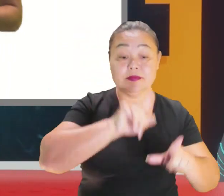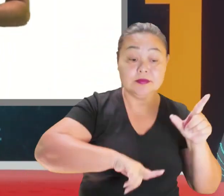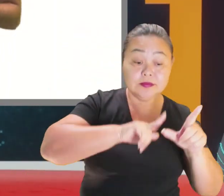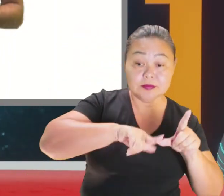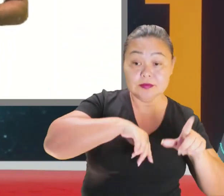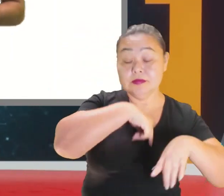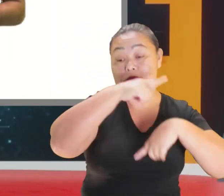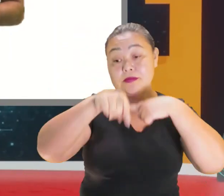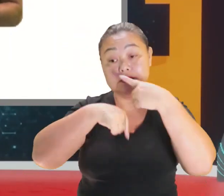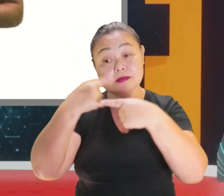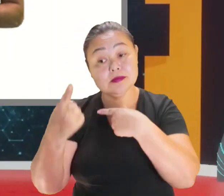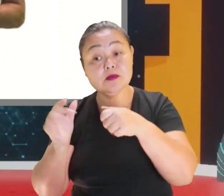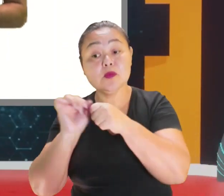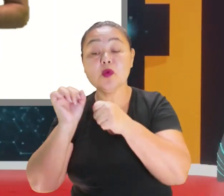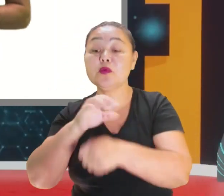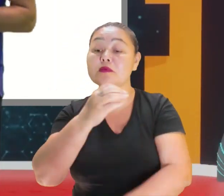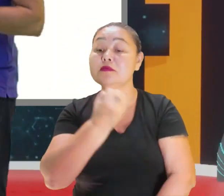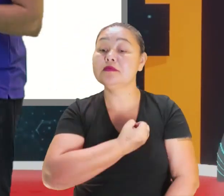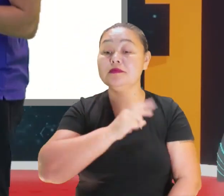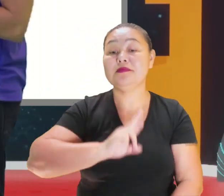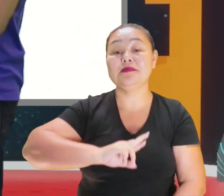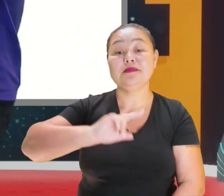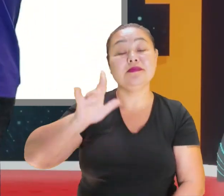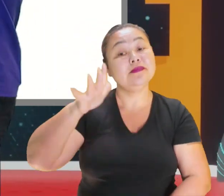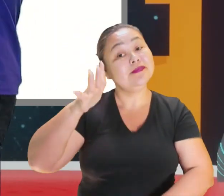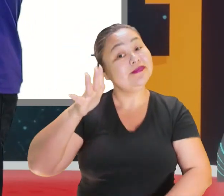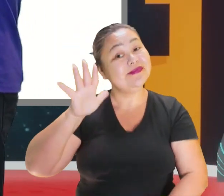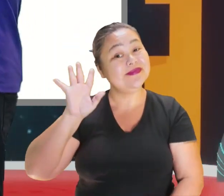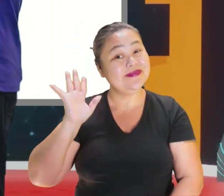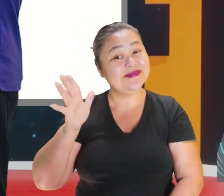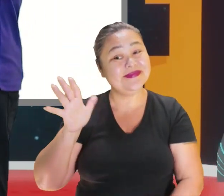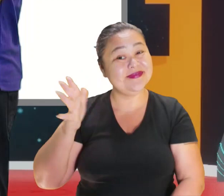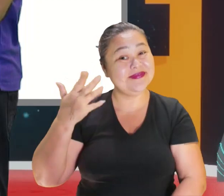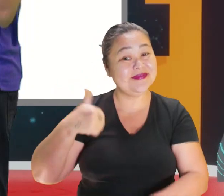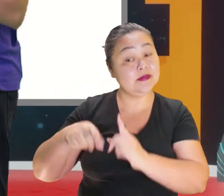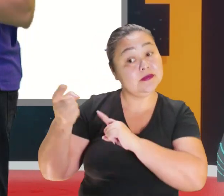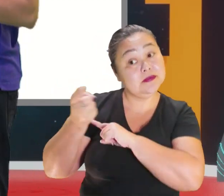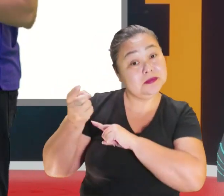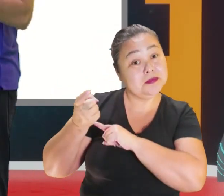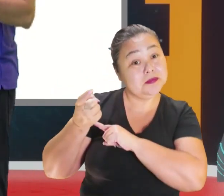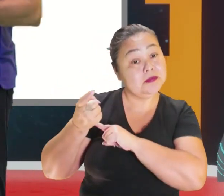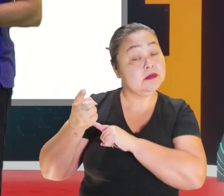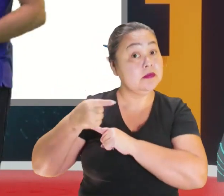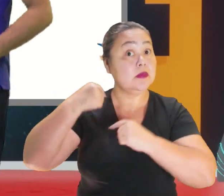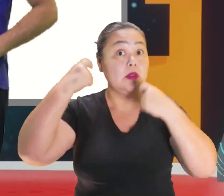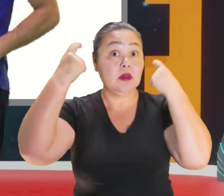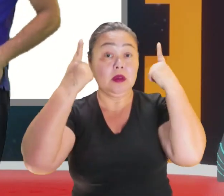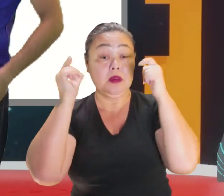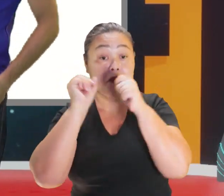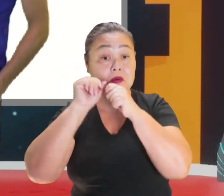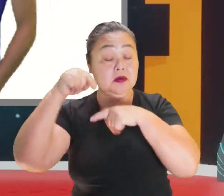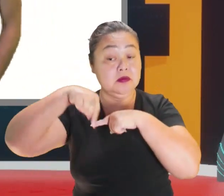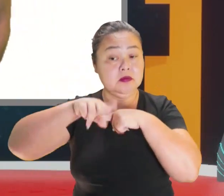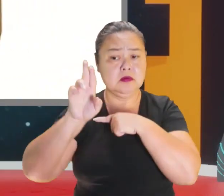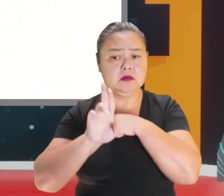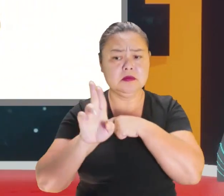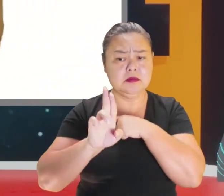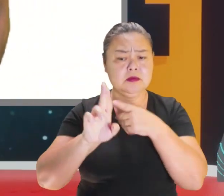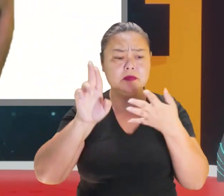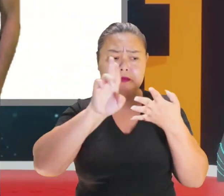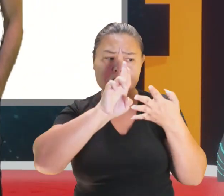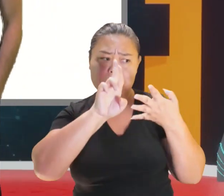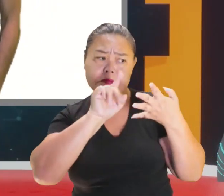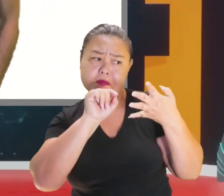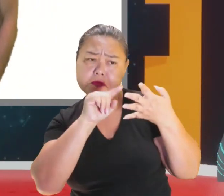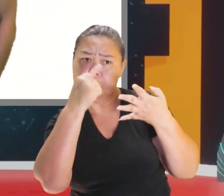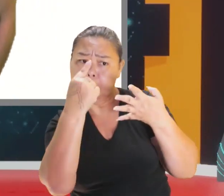vai sugerindo um número diferente. Isso mesmo. É mais ou menos aqui, eu tenho um X. Porque eles estão meio preocupados, enquanto a gente está classificando ali o que é